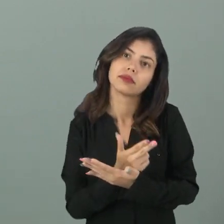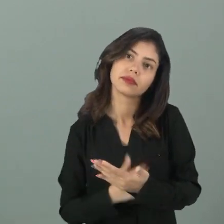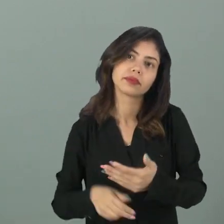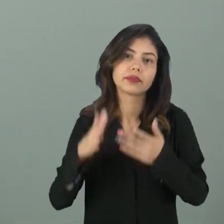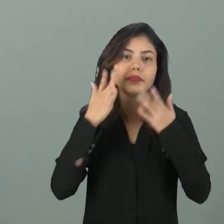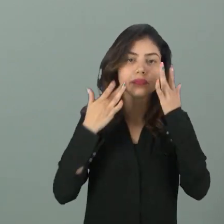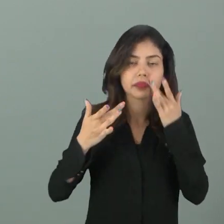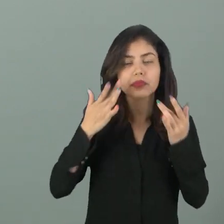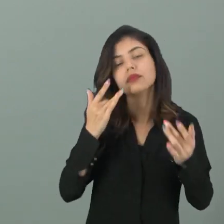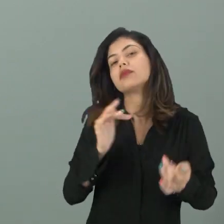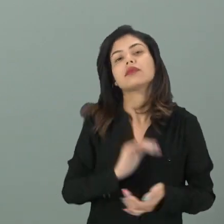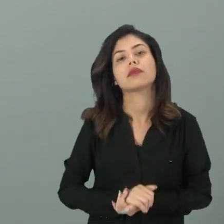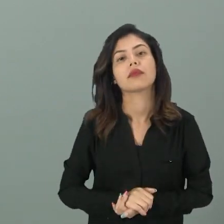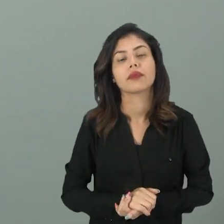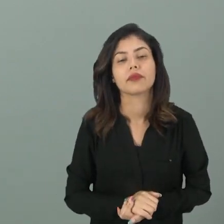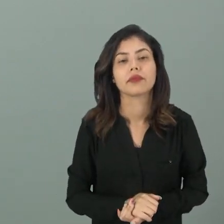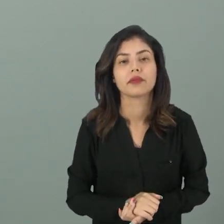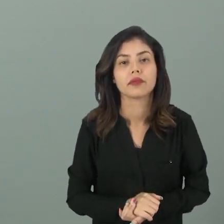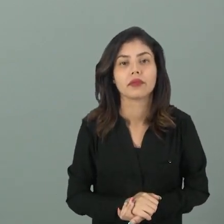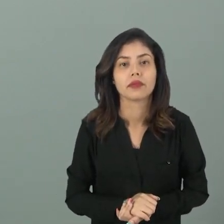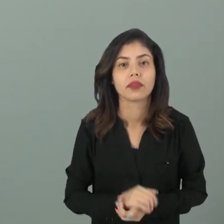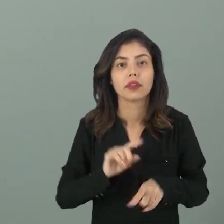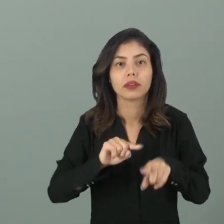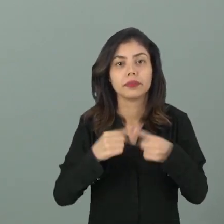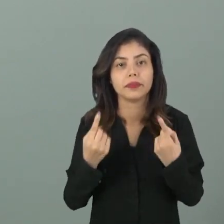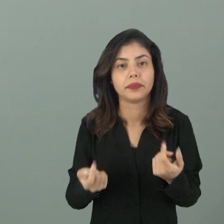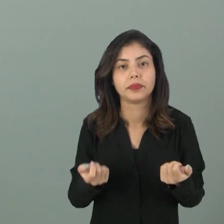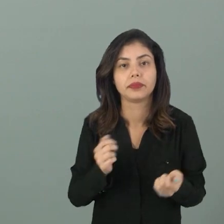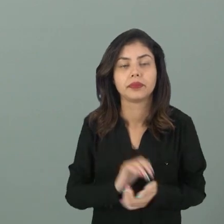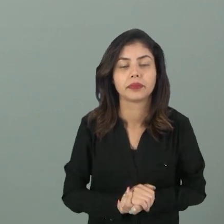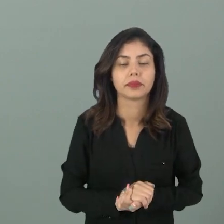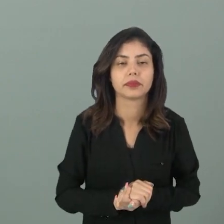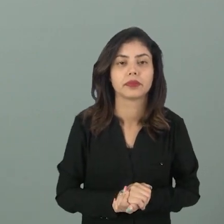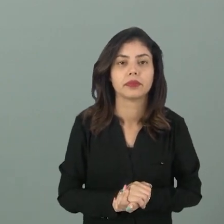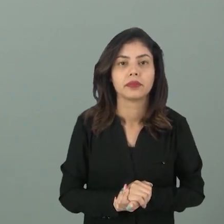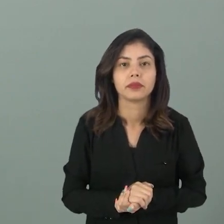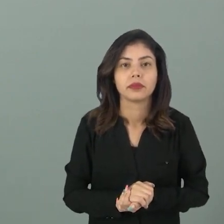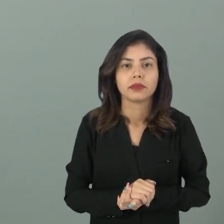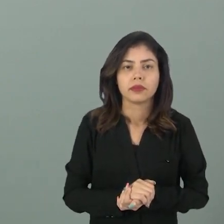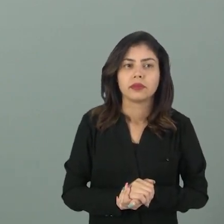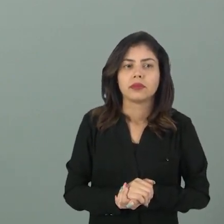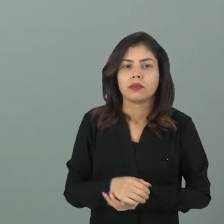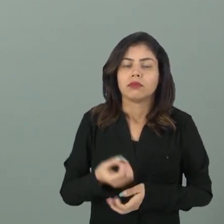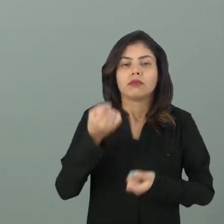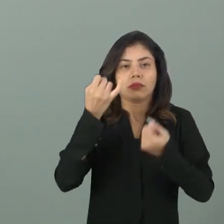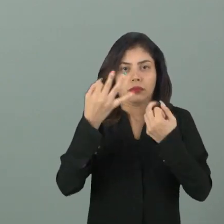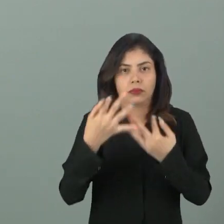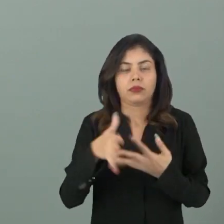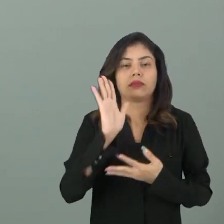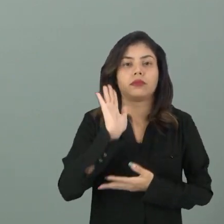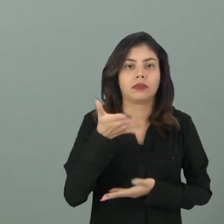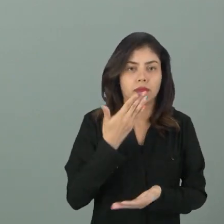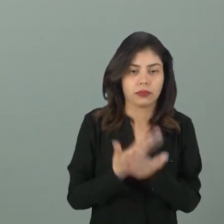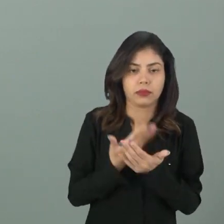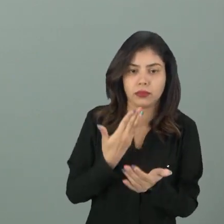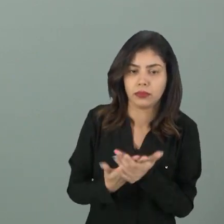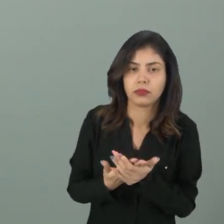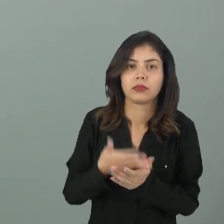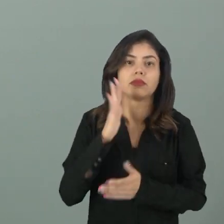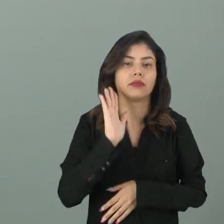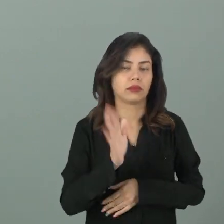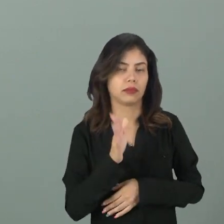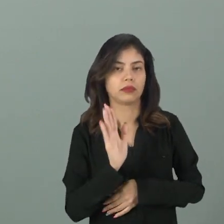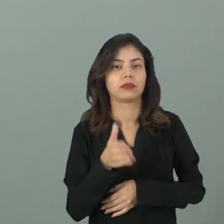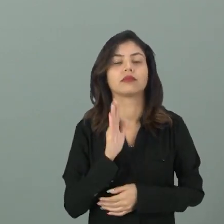do teatro, aliás, desculpa, mas nós vamos dar uma pincelada sobre aquilo que você já estudou, já viu,